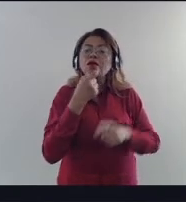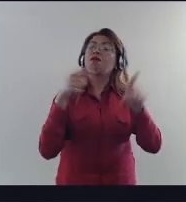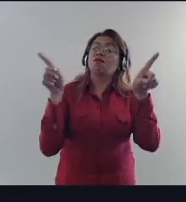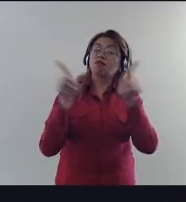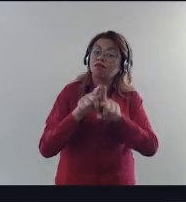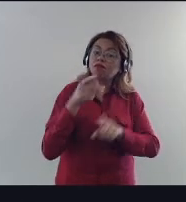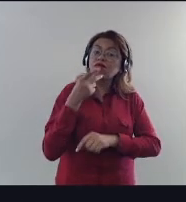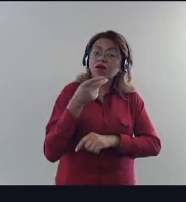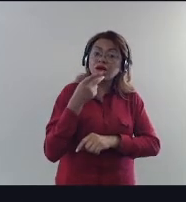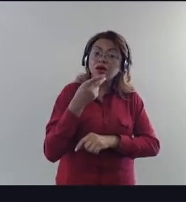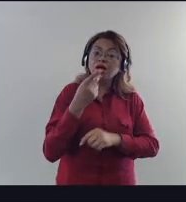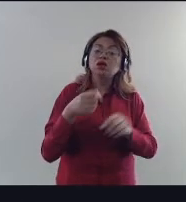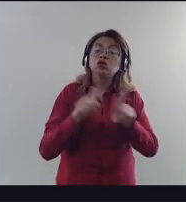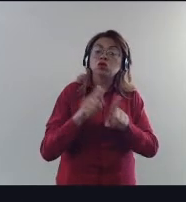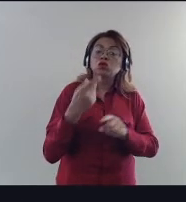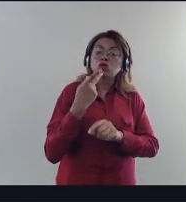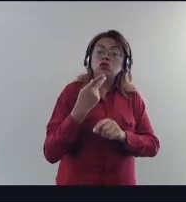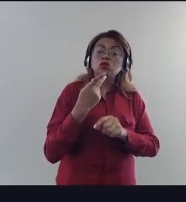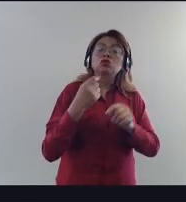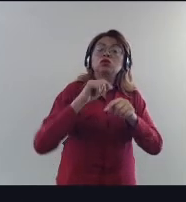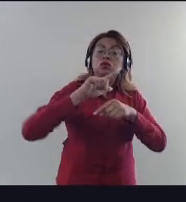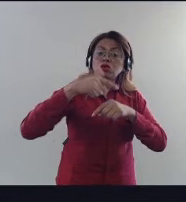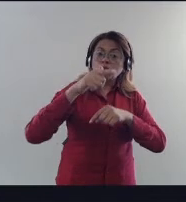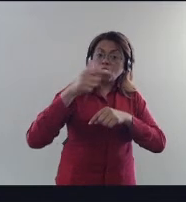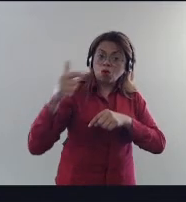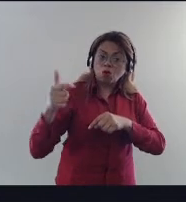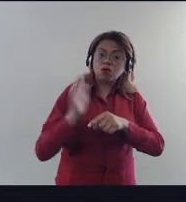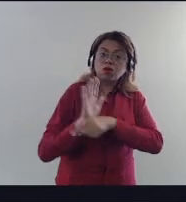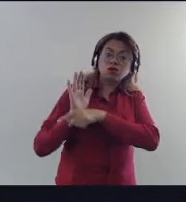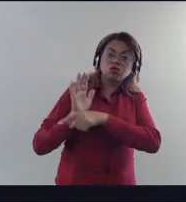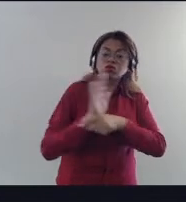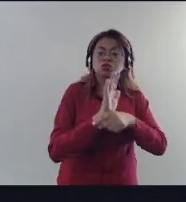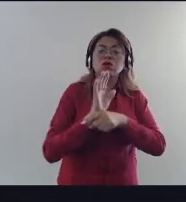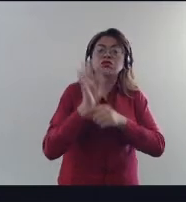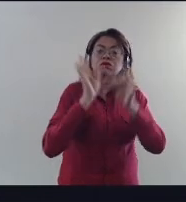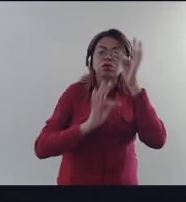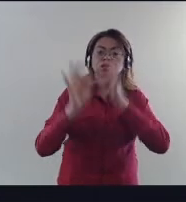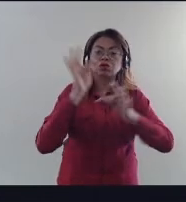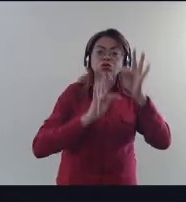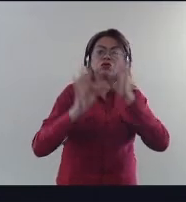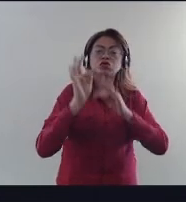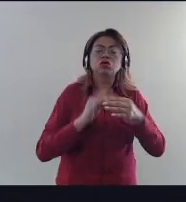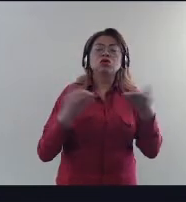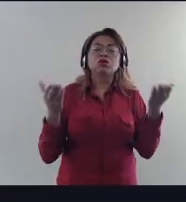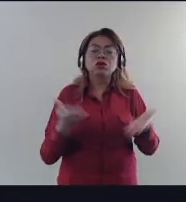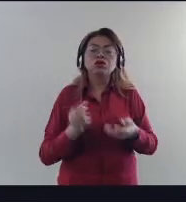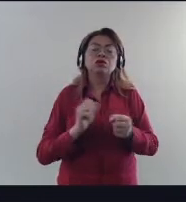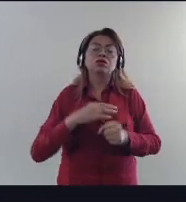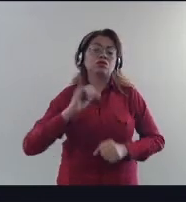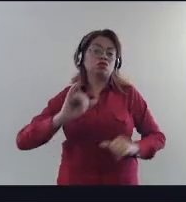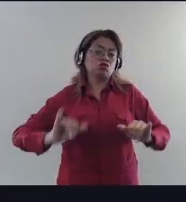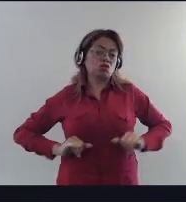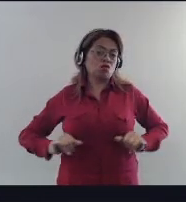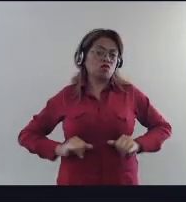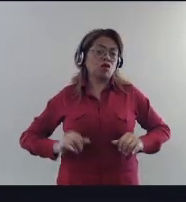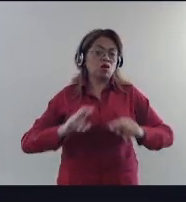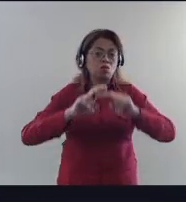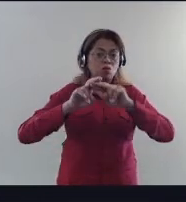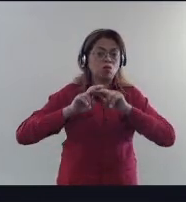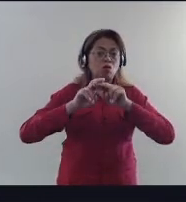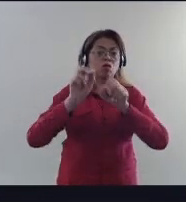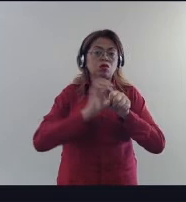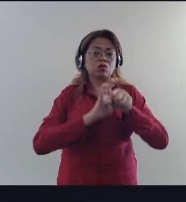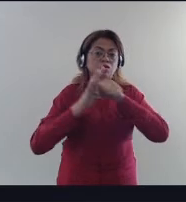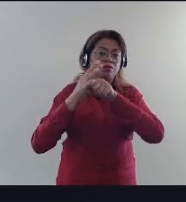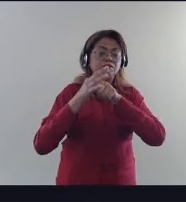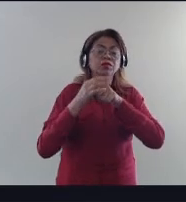Fund, em que eles vão ajudar também empresas de tecnologia e inovação afetadas por conta da situação atual. Então, você vê